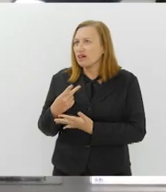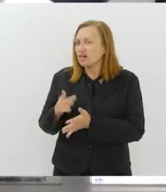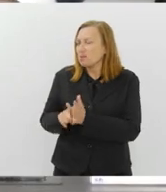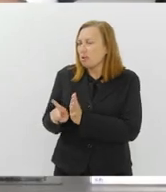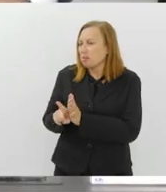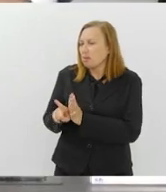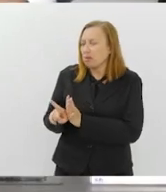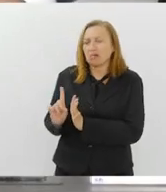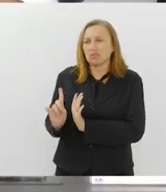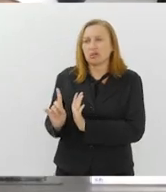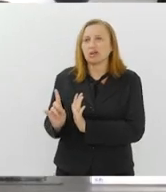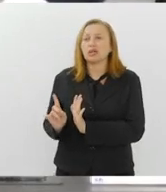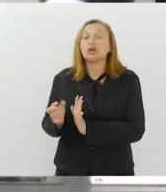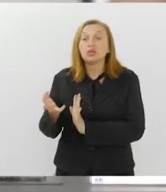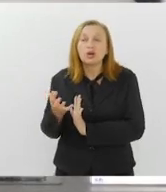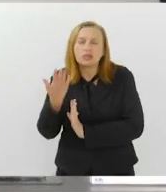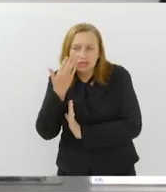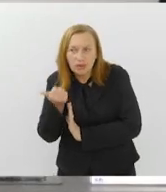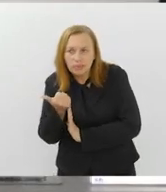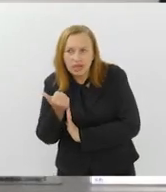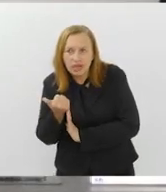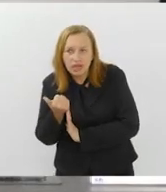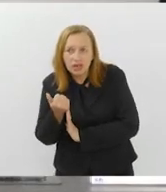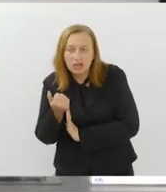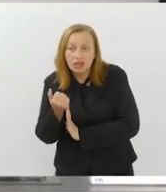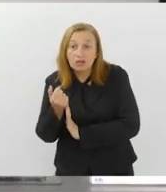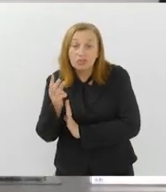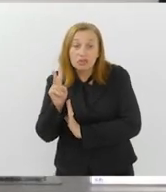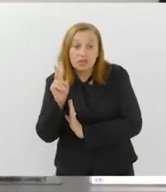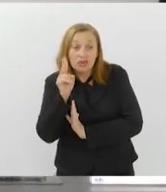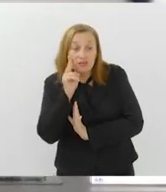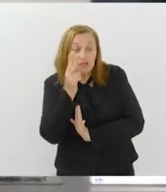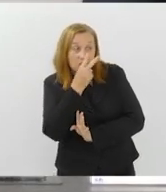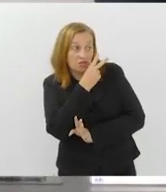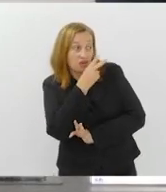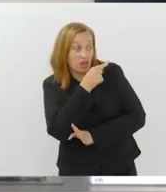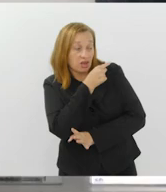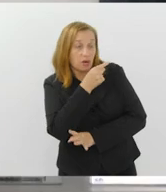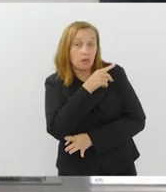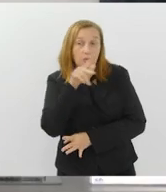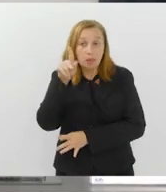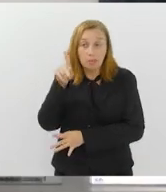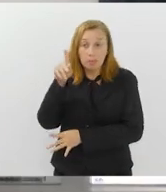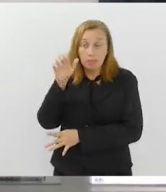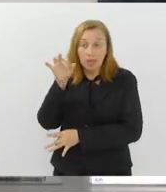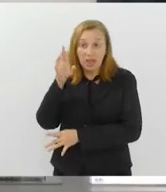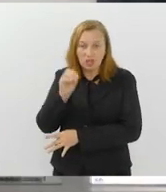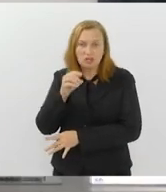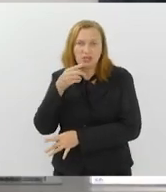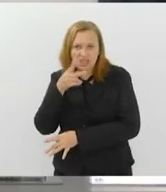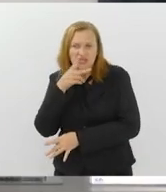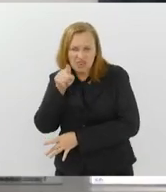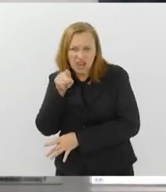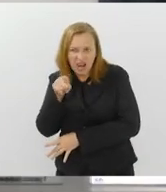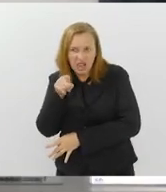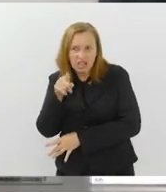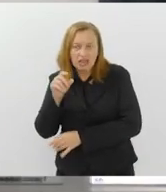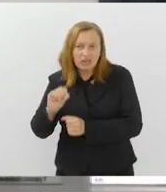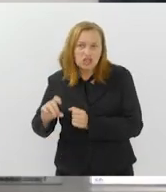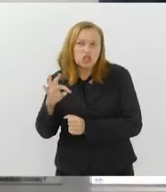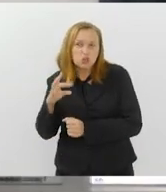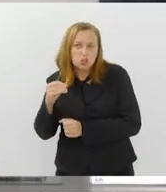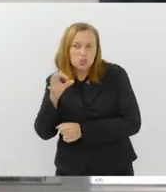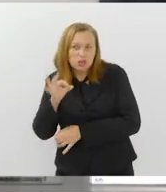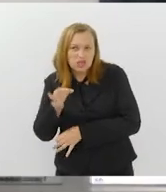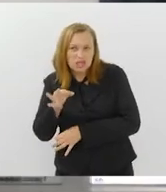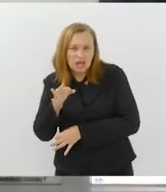não. Eu só quero que você olhe para trás e olhe para o Pedro ali. E se você me falar que você está fazendo tudo correto e você